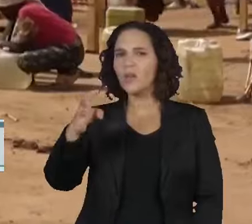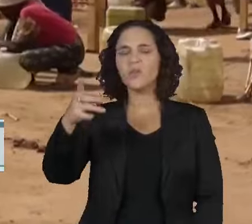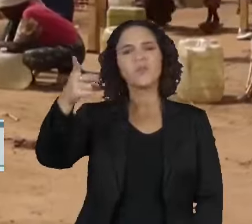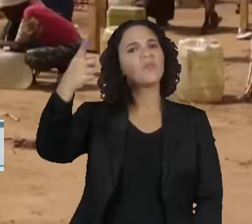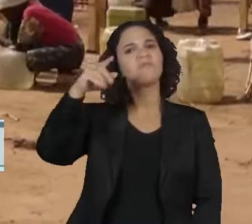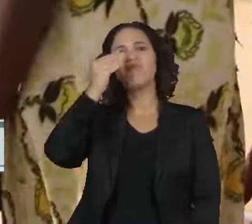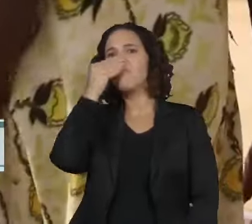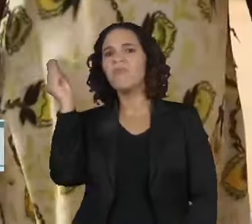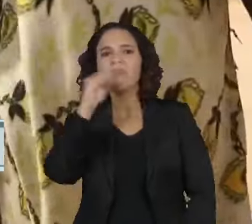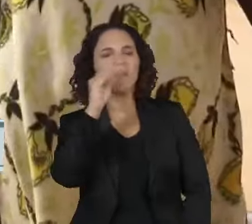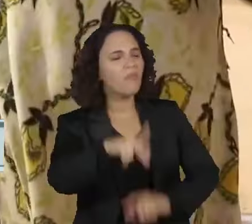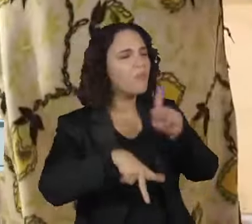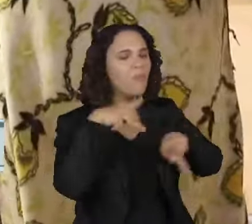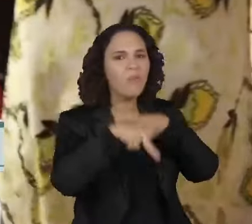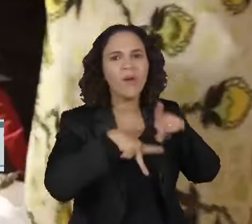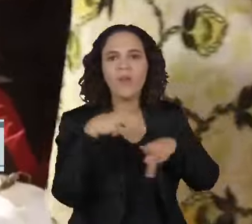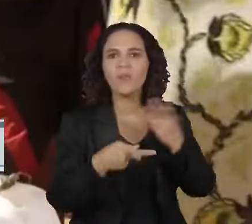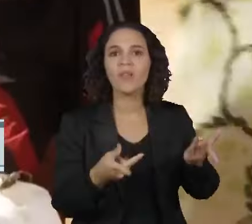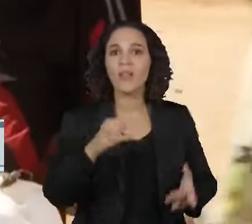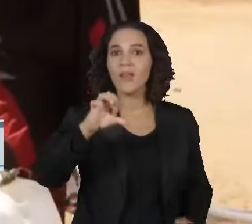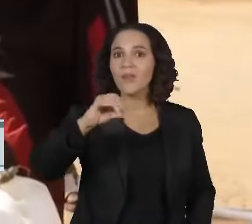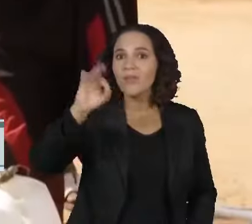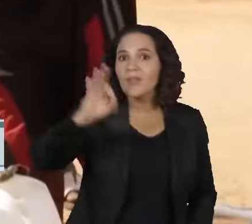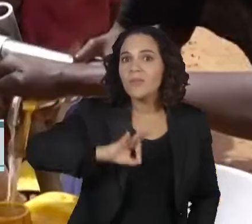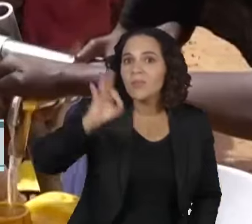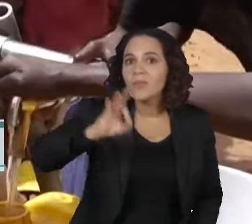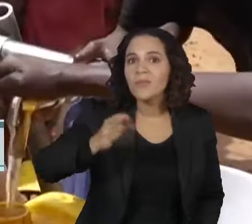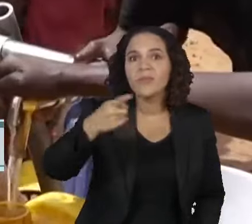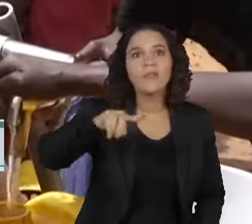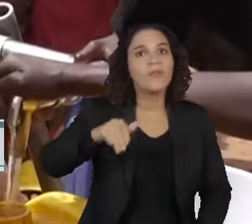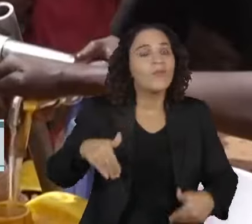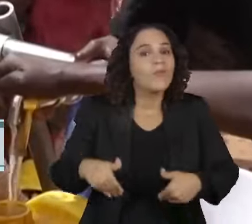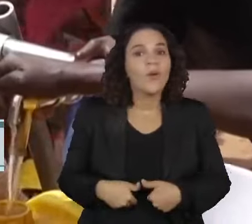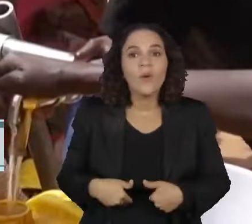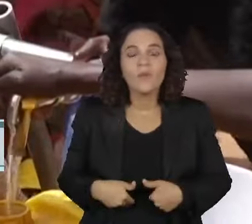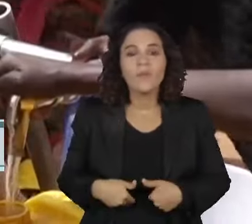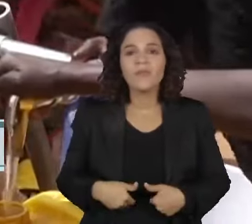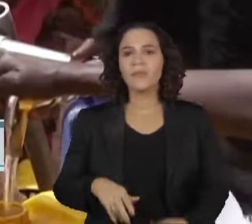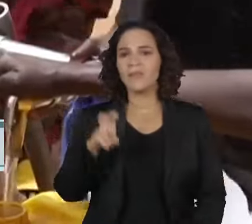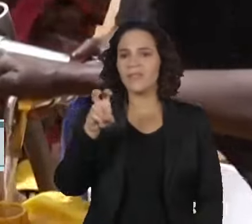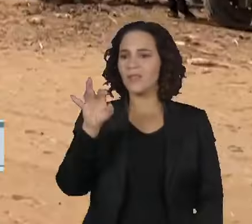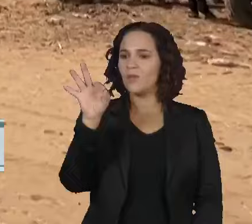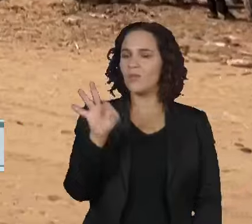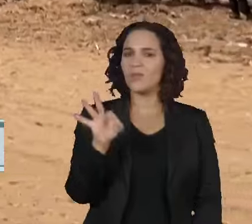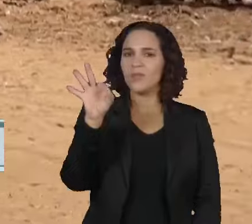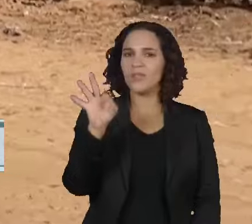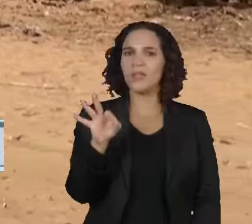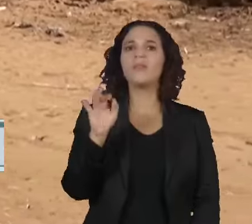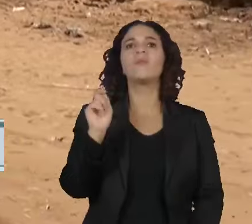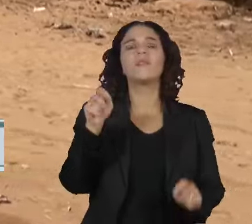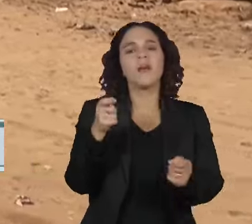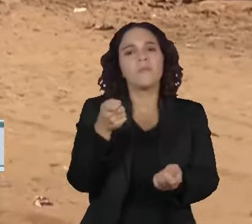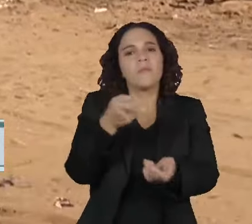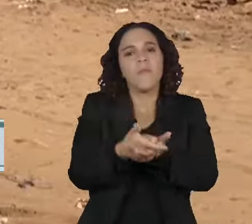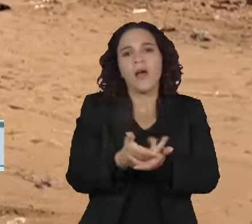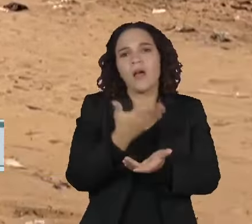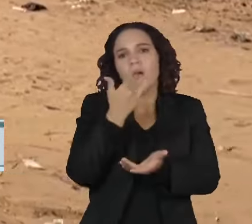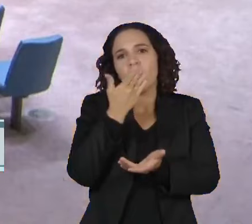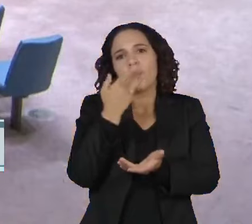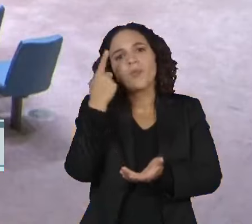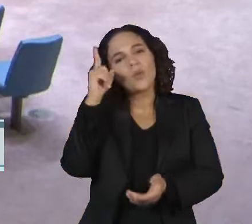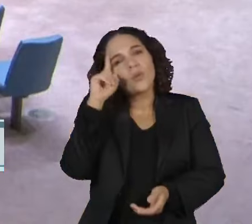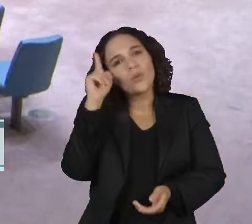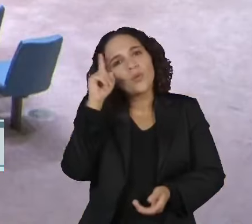costas pra população 90% das pessoas estão passando fome só 5% podem por um prato de comida por